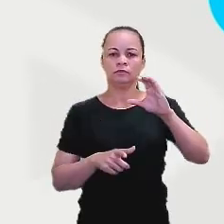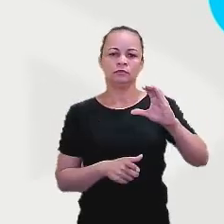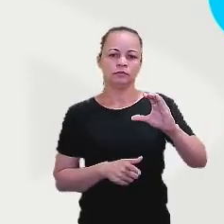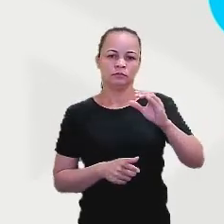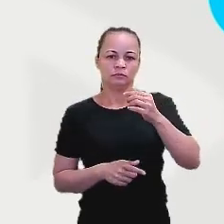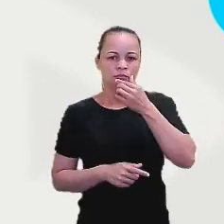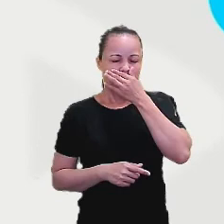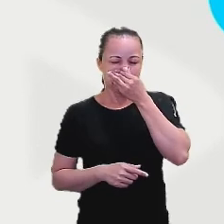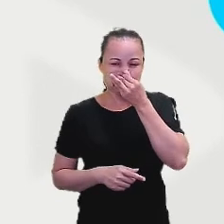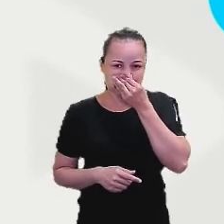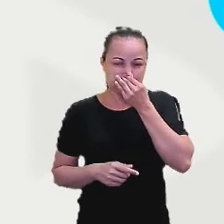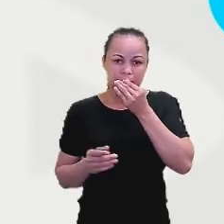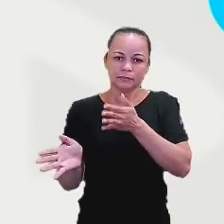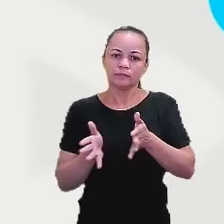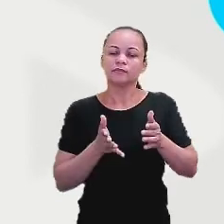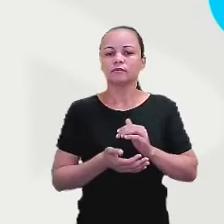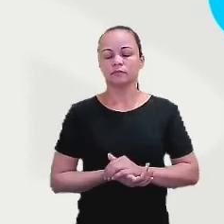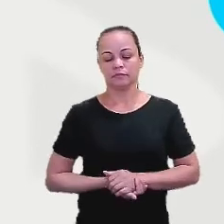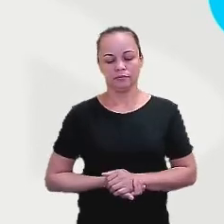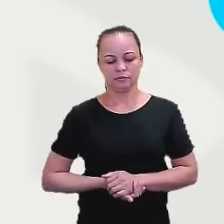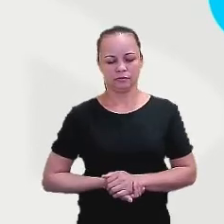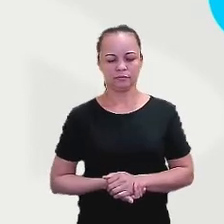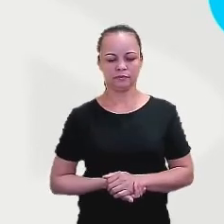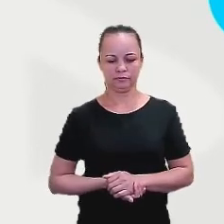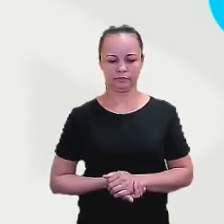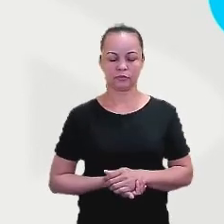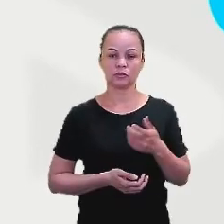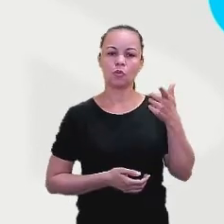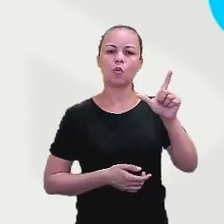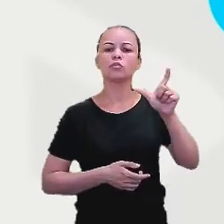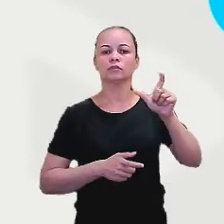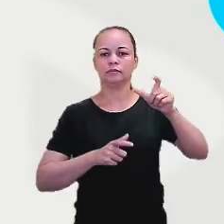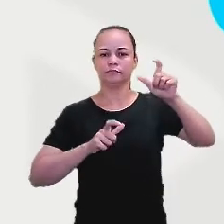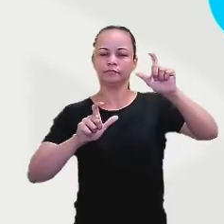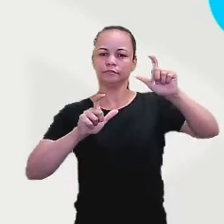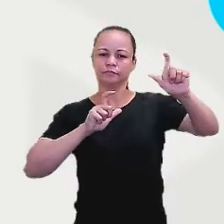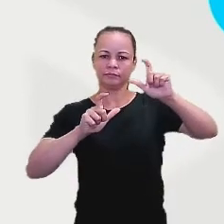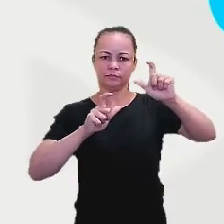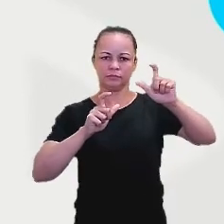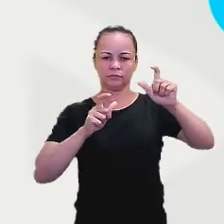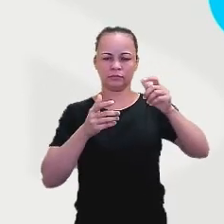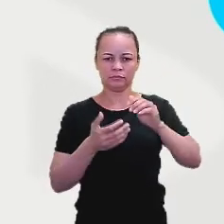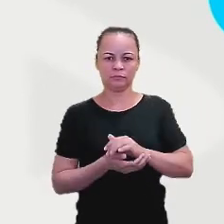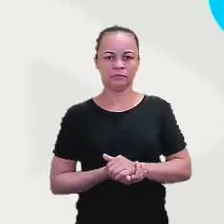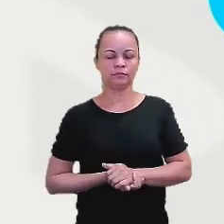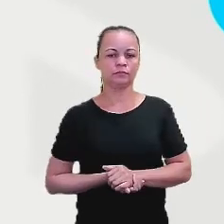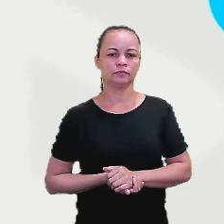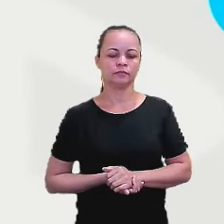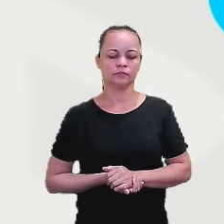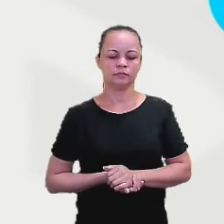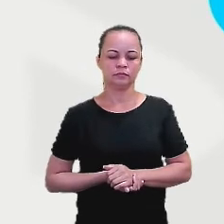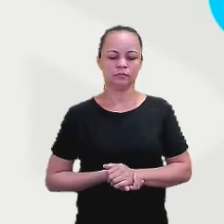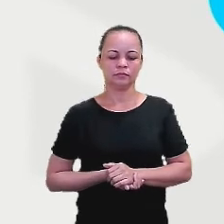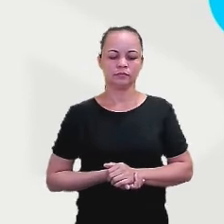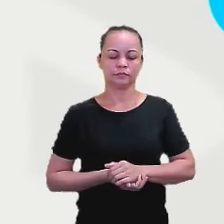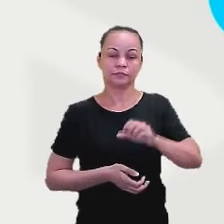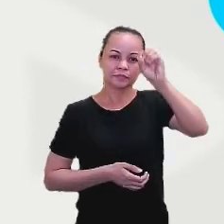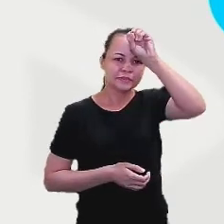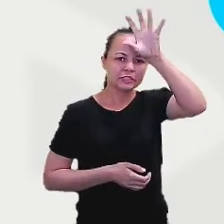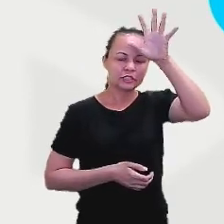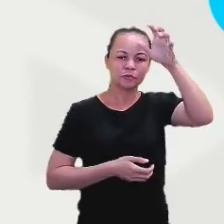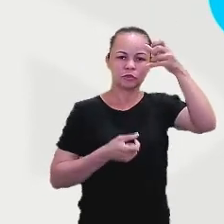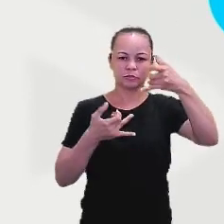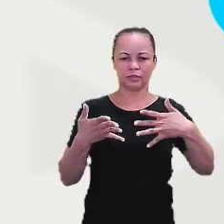na parede. Então, vamos ver outra tirinha agora ali. Então, Cebolinha diz, eu